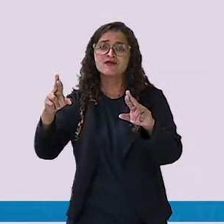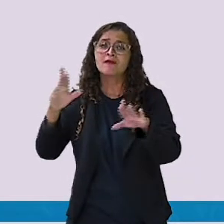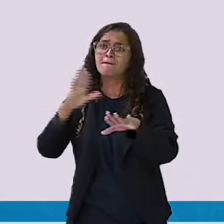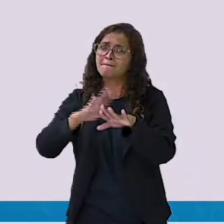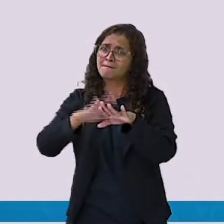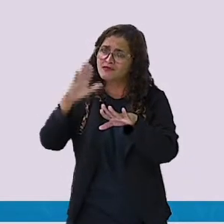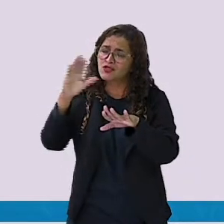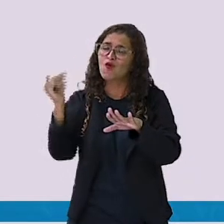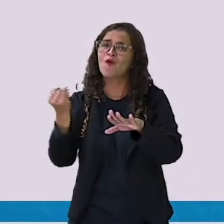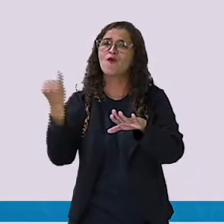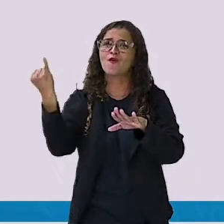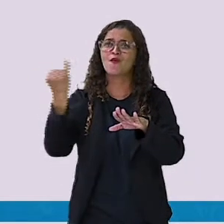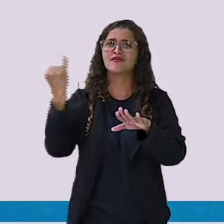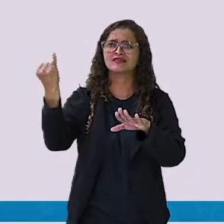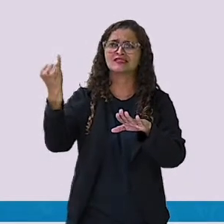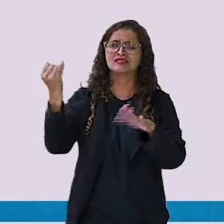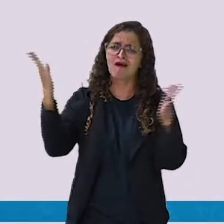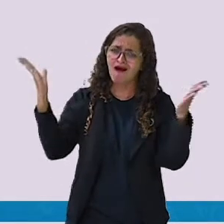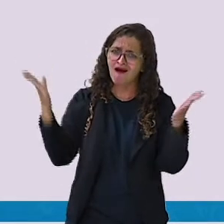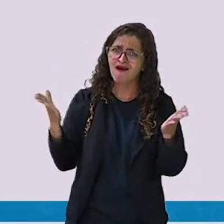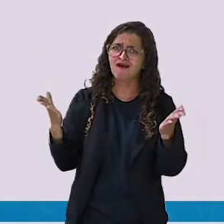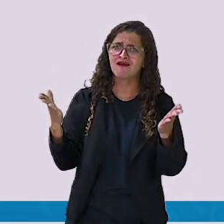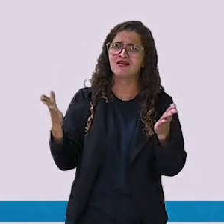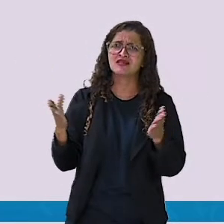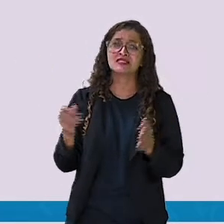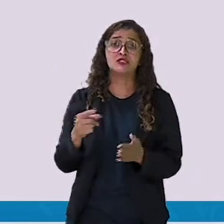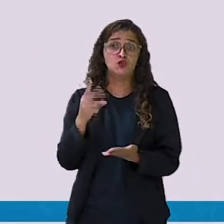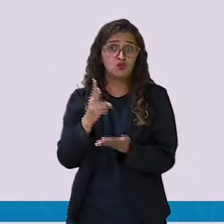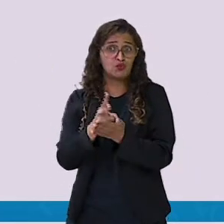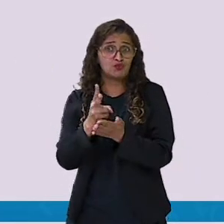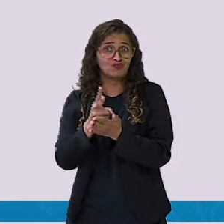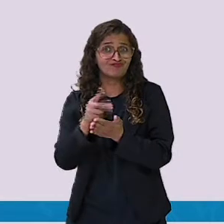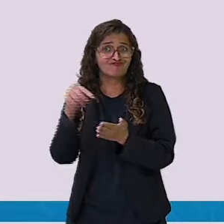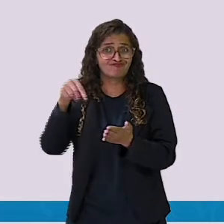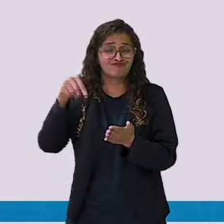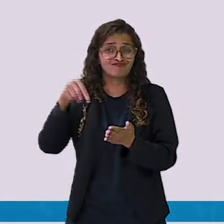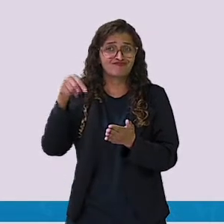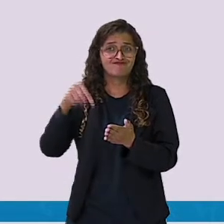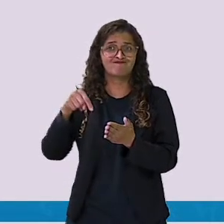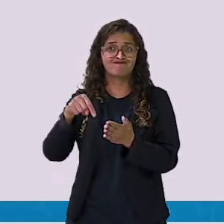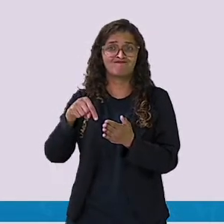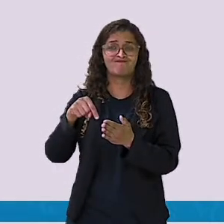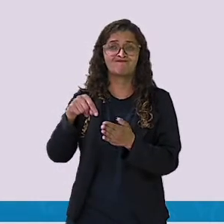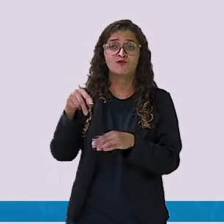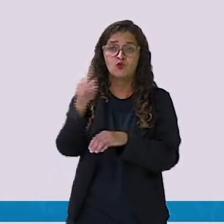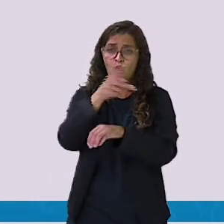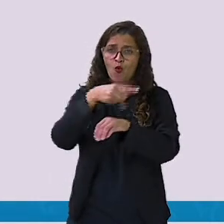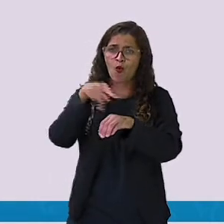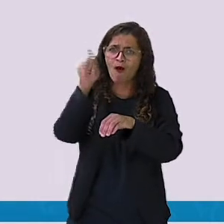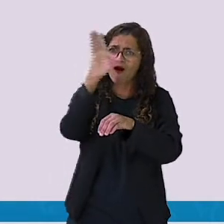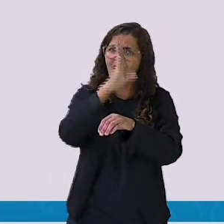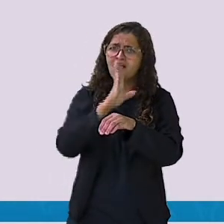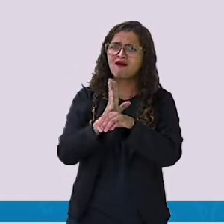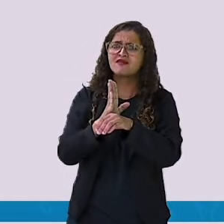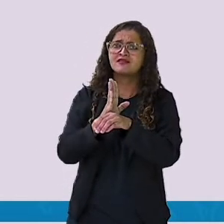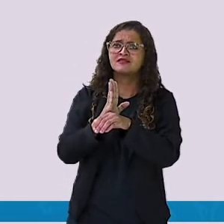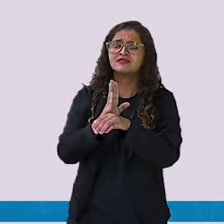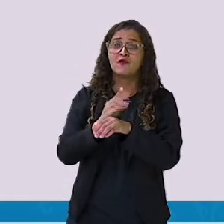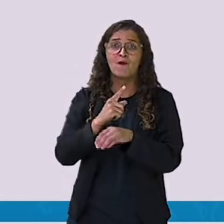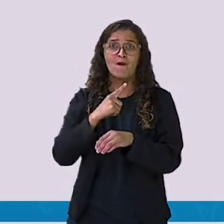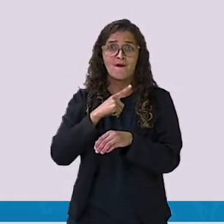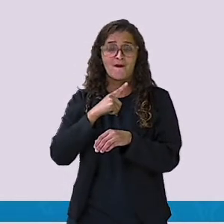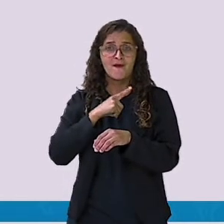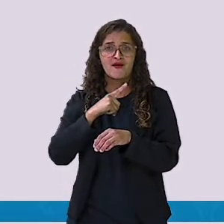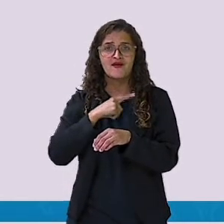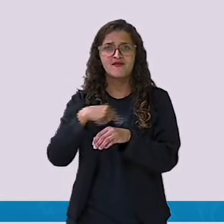fundamentais e são as que estão presentes no nosso país, o Brasil. A primeira delas é a indústria